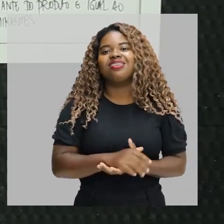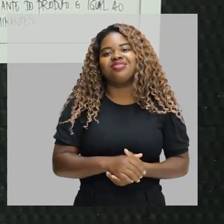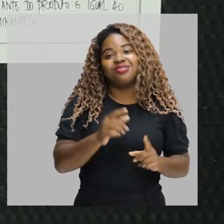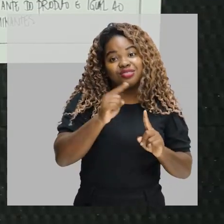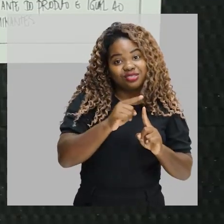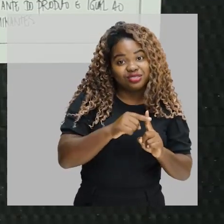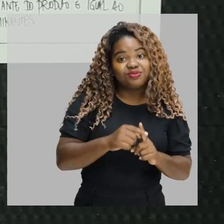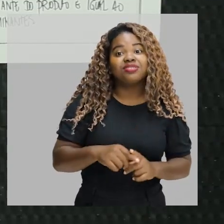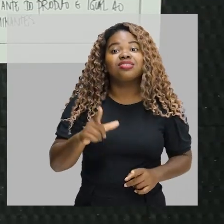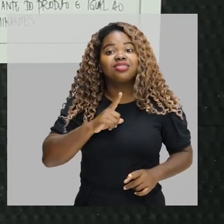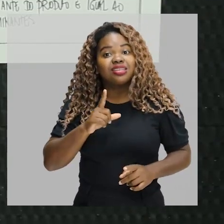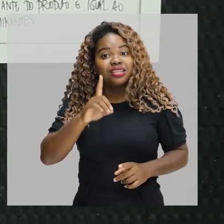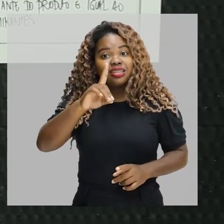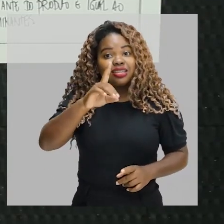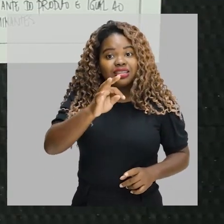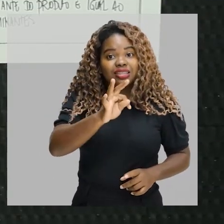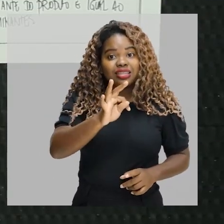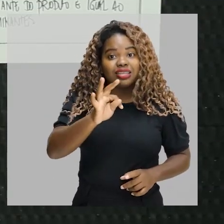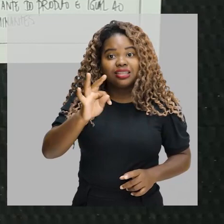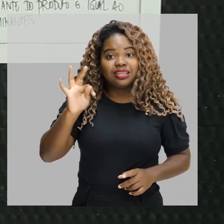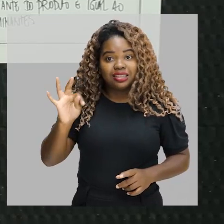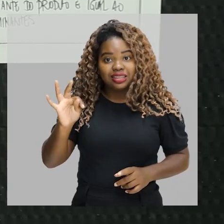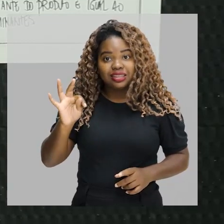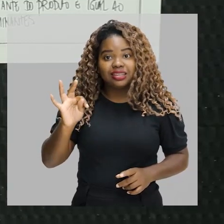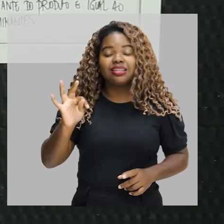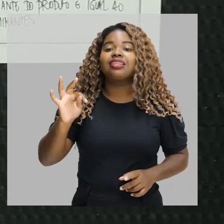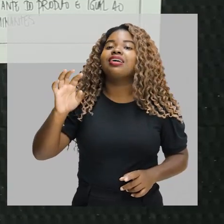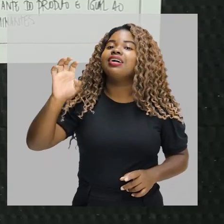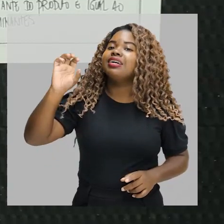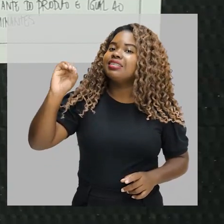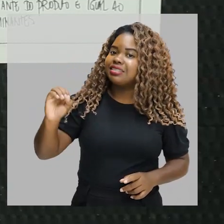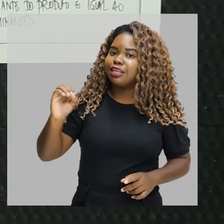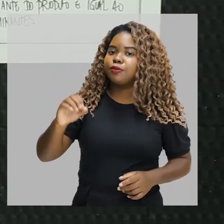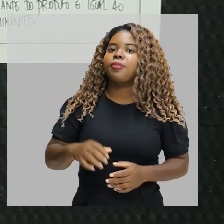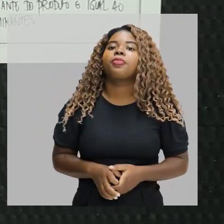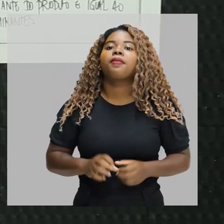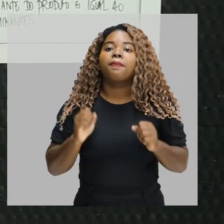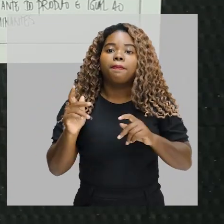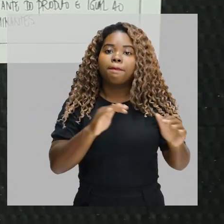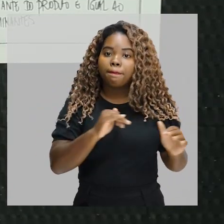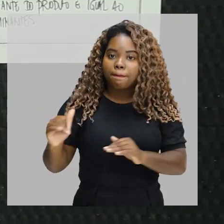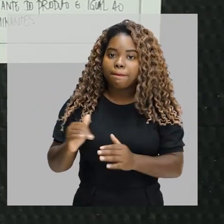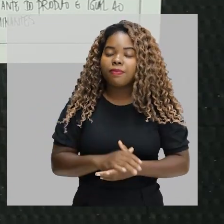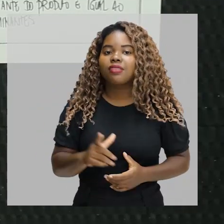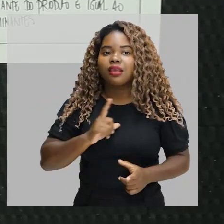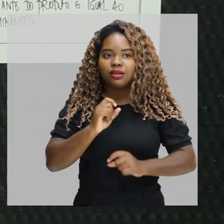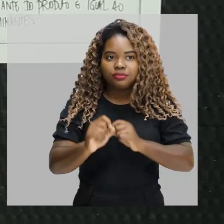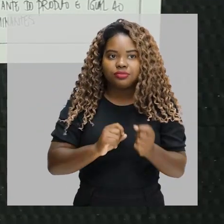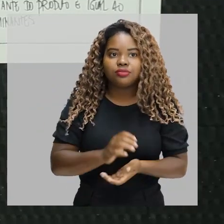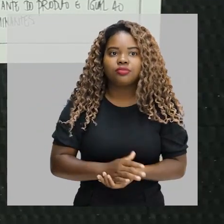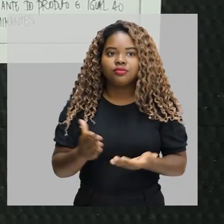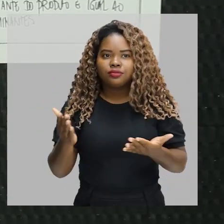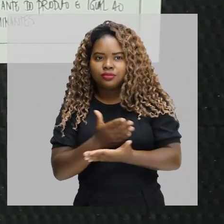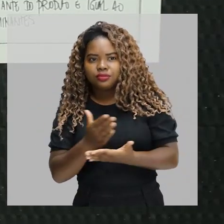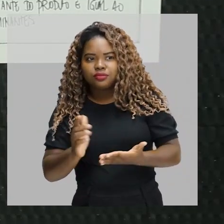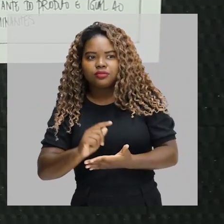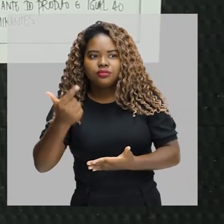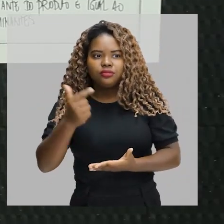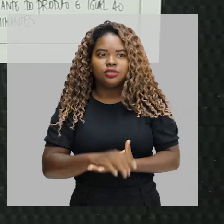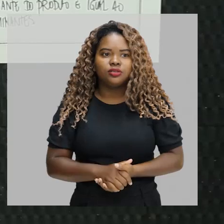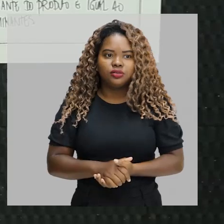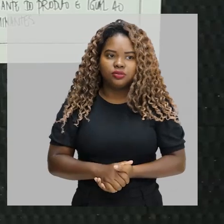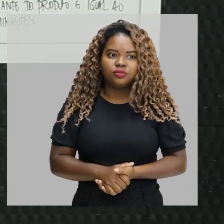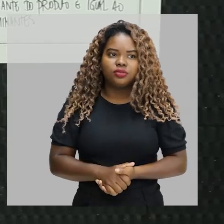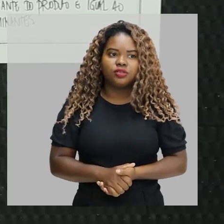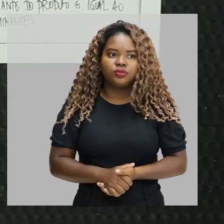zero. Bom, vamos seguir para a segunda propriedade. Considerando a matriz A e a sua transposta, temos que elas têm o